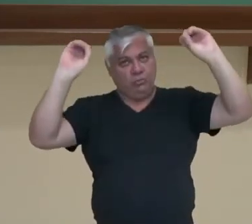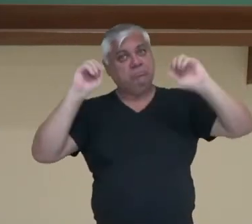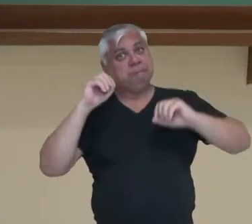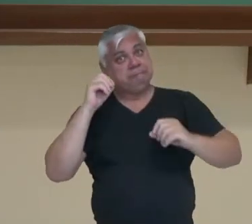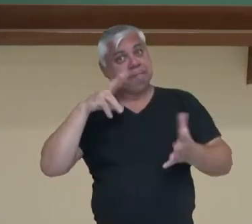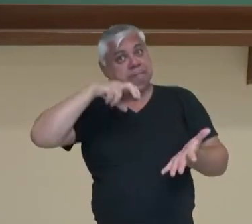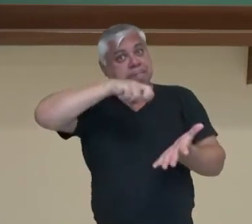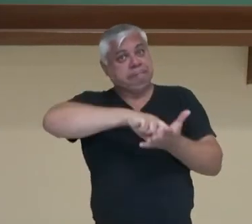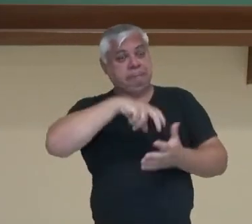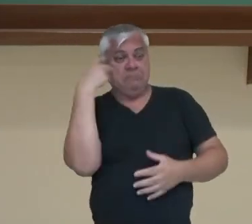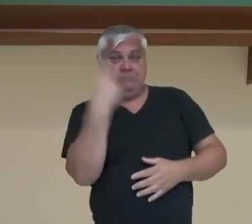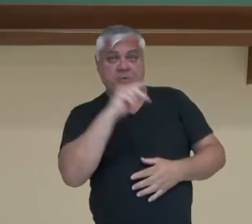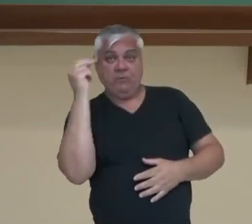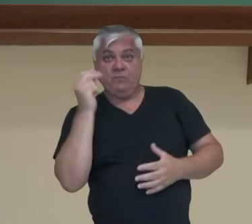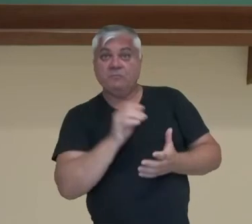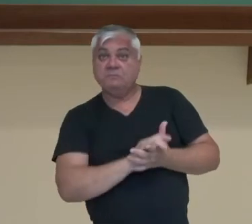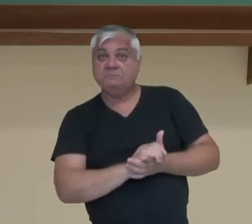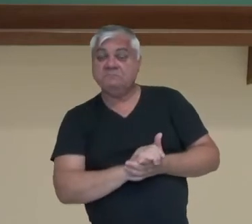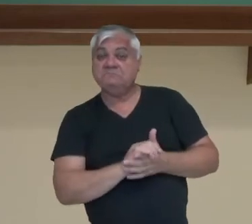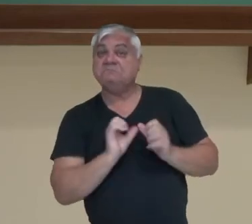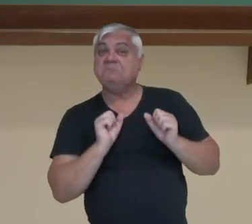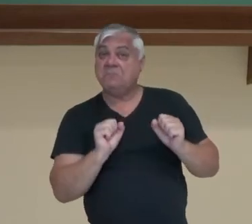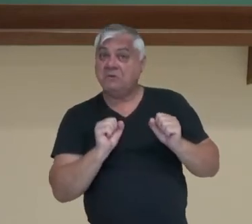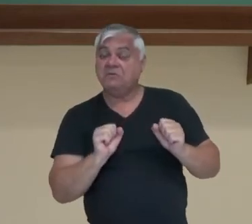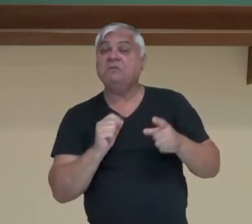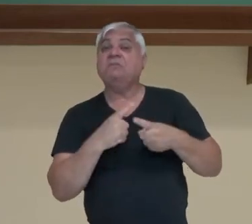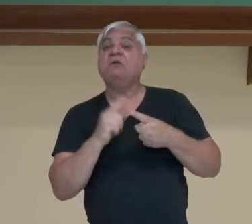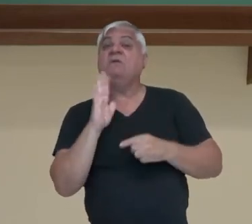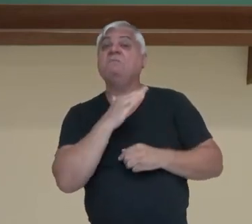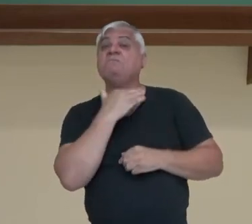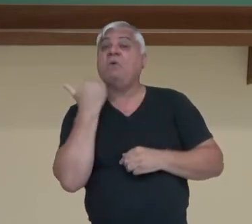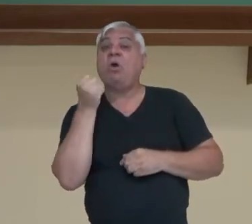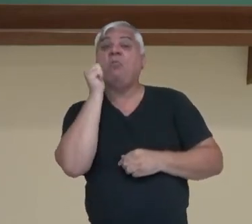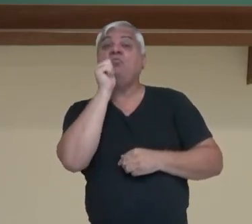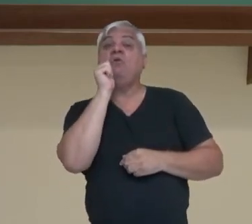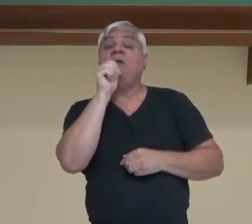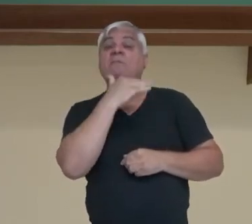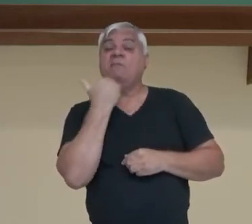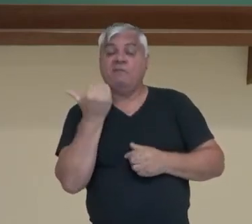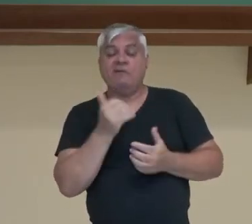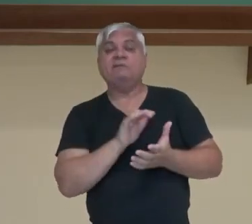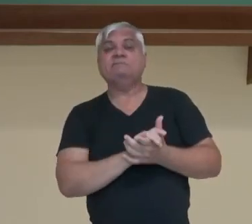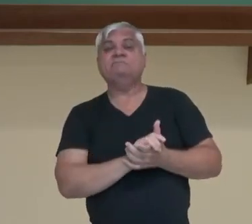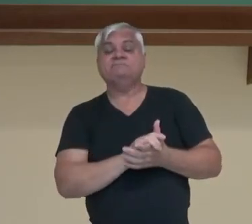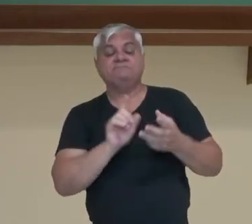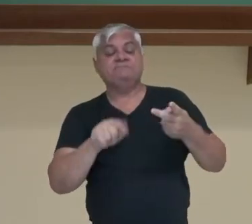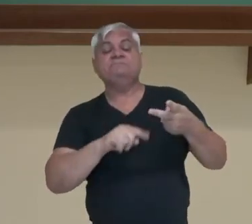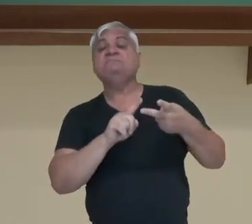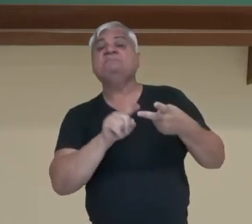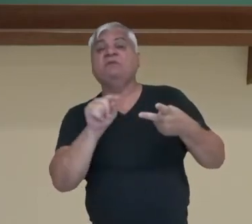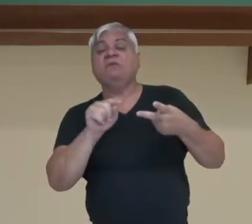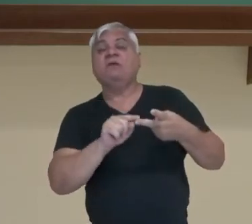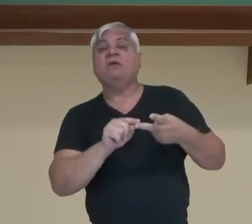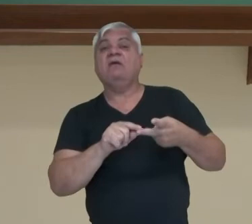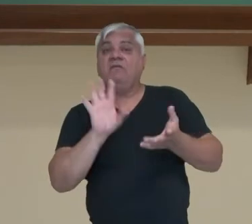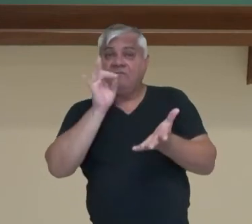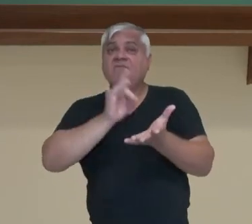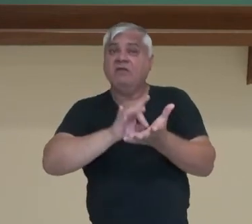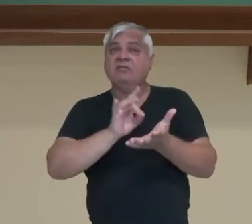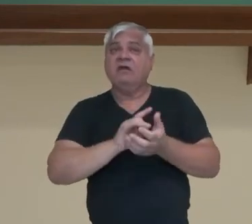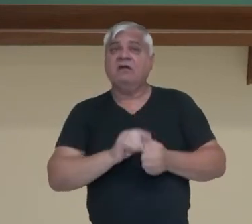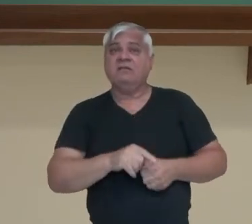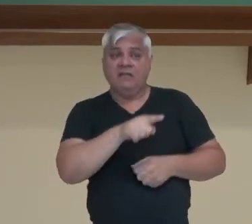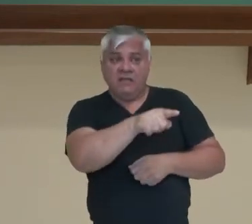rei Minos, né? Porque ia ficar sem herdeiro. Porque daí, inclusive, morre, né? A esposa, né? E a outra é que ele gerou mesmo, né? Daquele